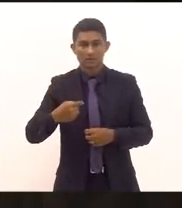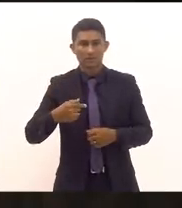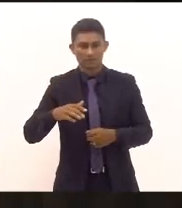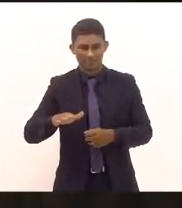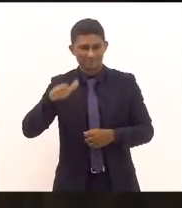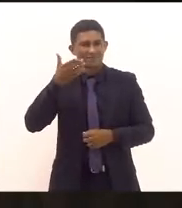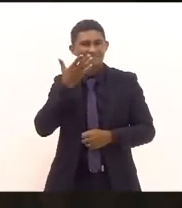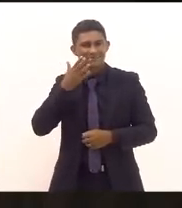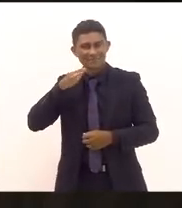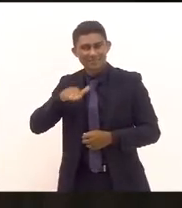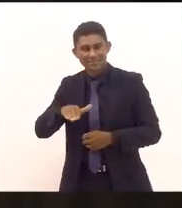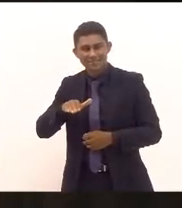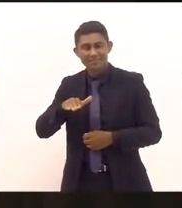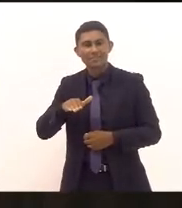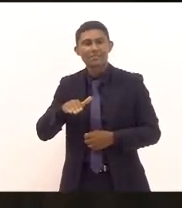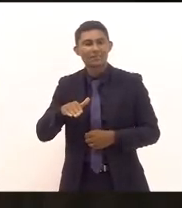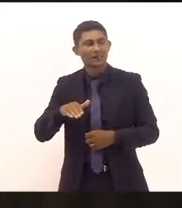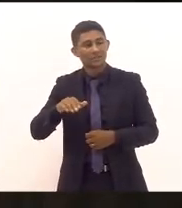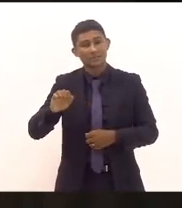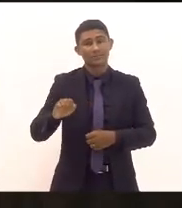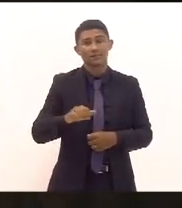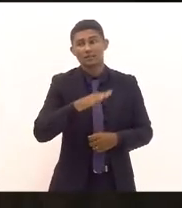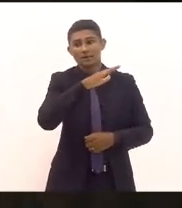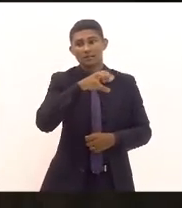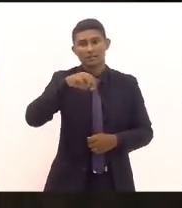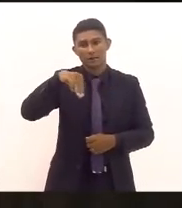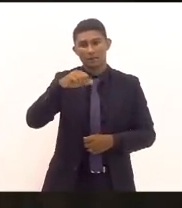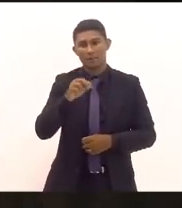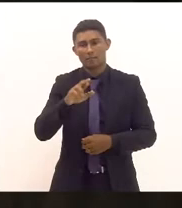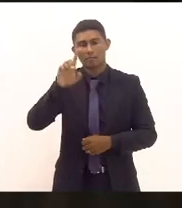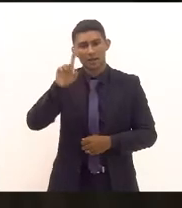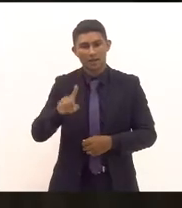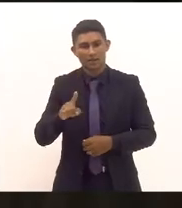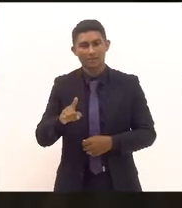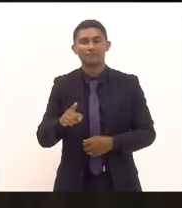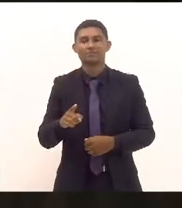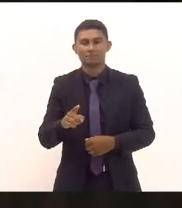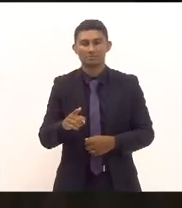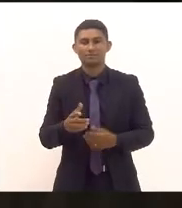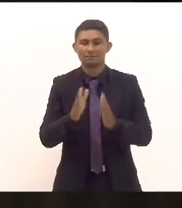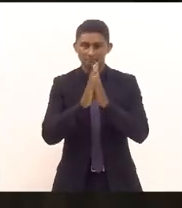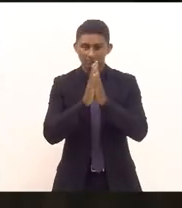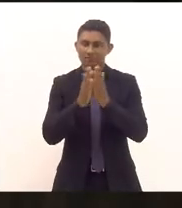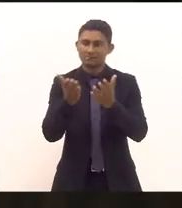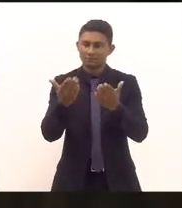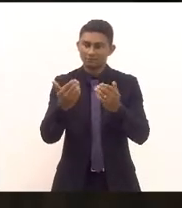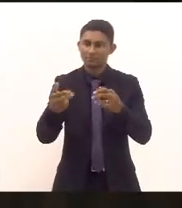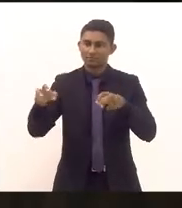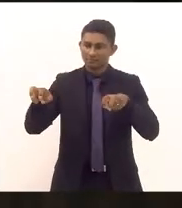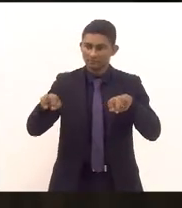era pequenininha fazendo comunicação Comunitária Flavinha por favor